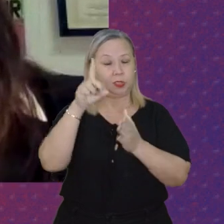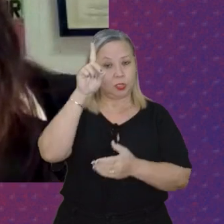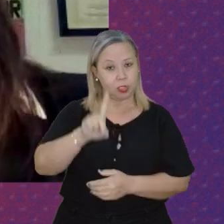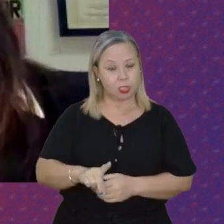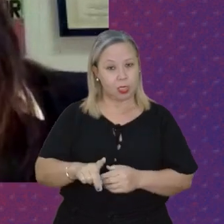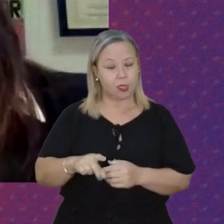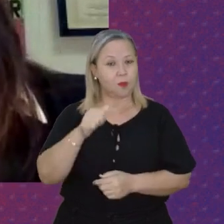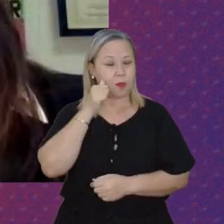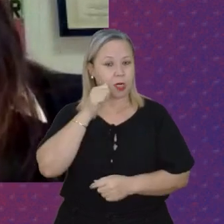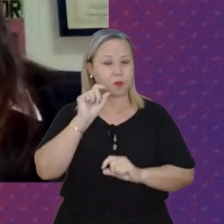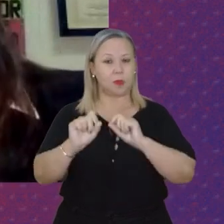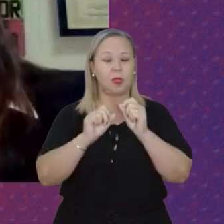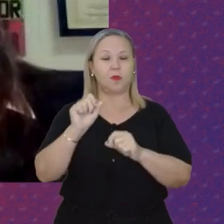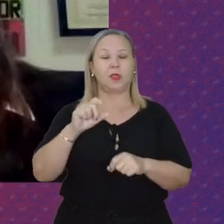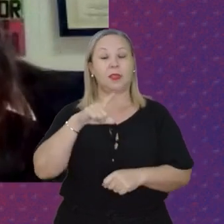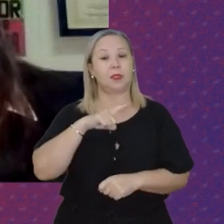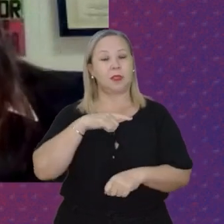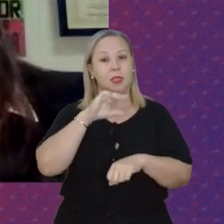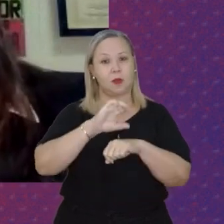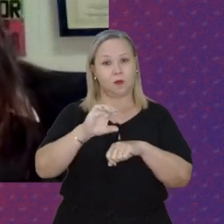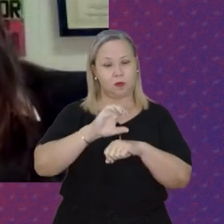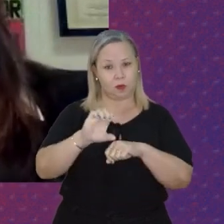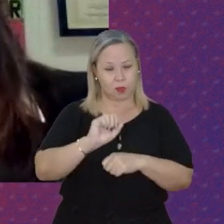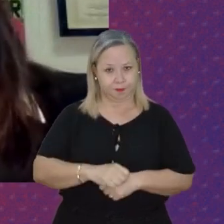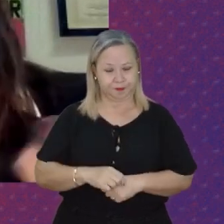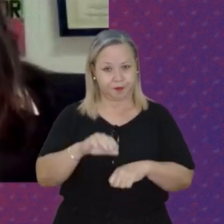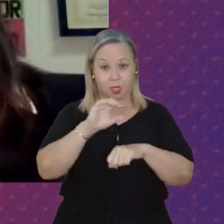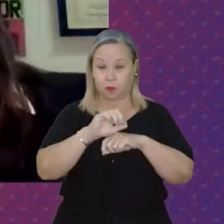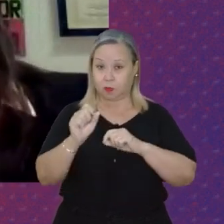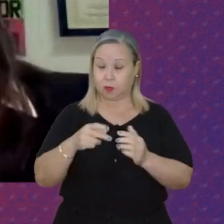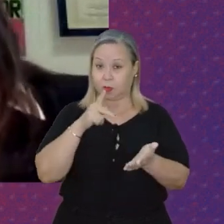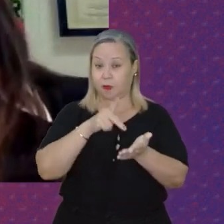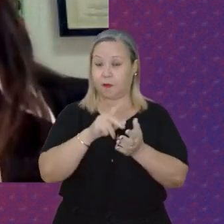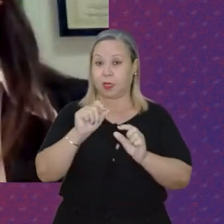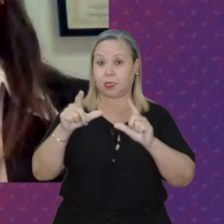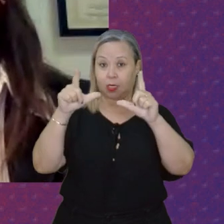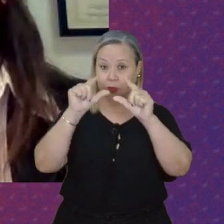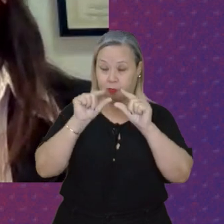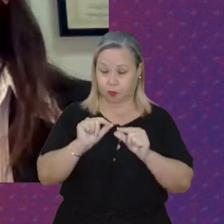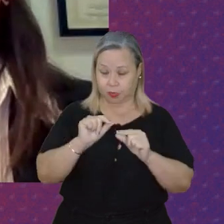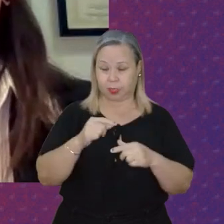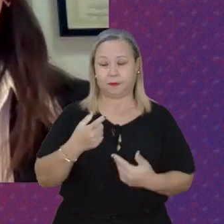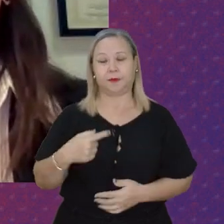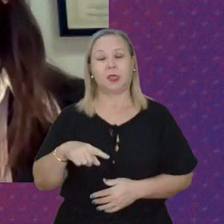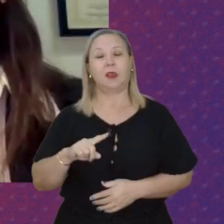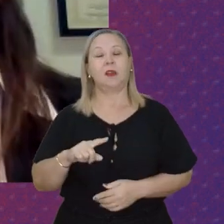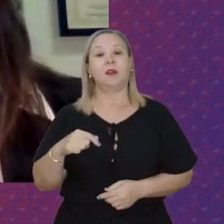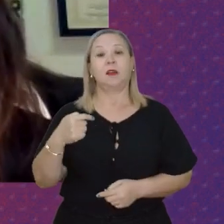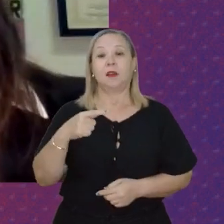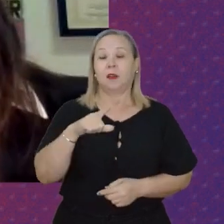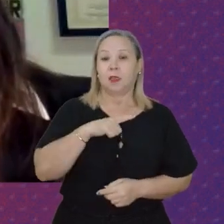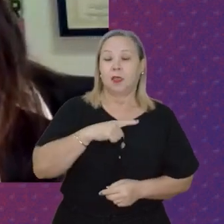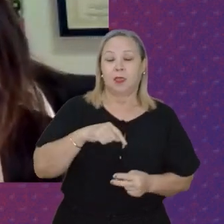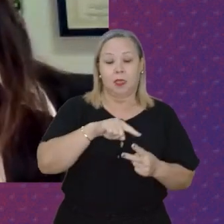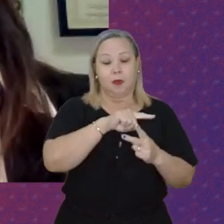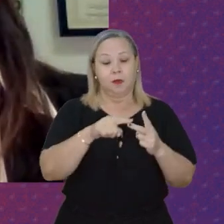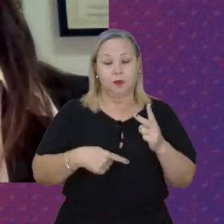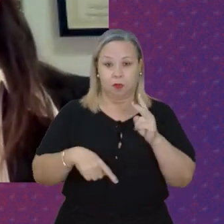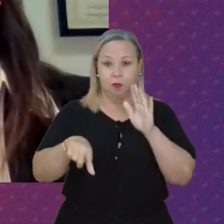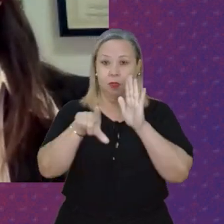um pouco resumida, digamos assim. Mas, além disso, então, a gente tem essas duas leis, né, que